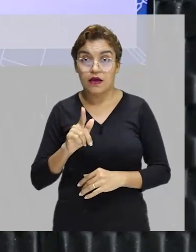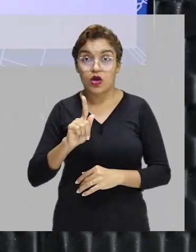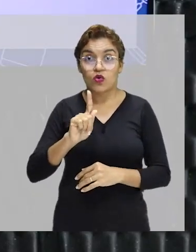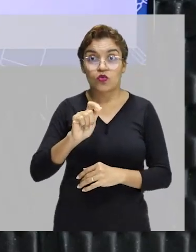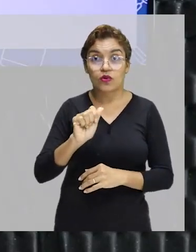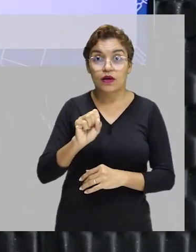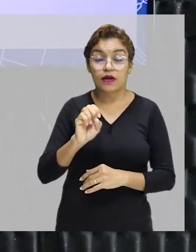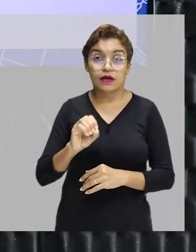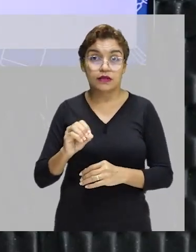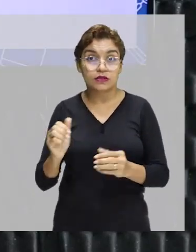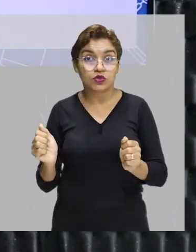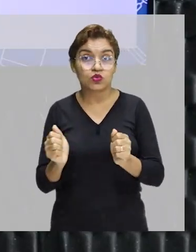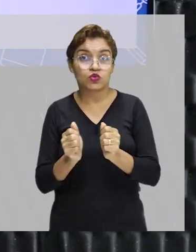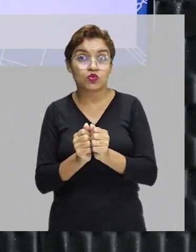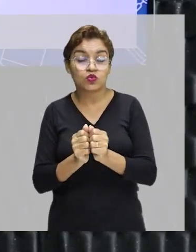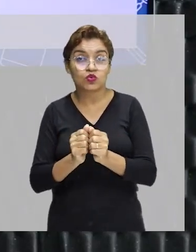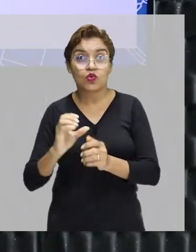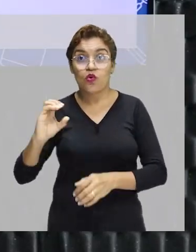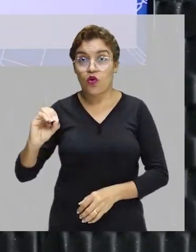de combustão.